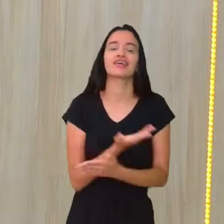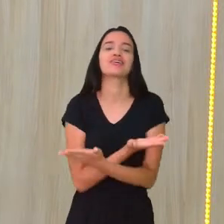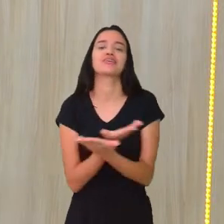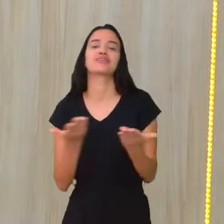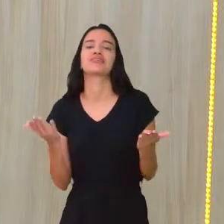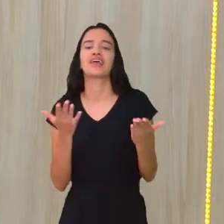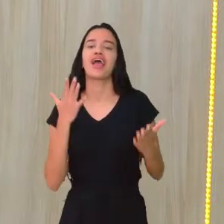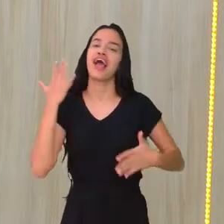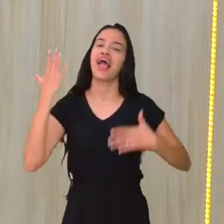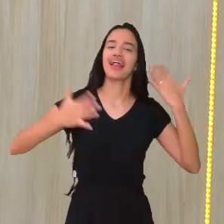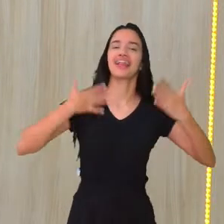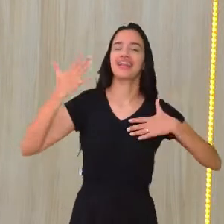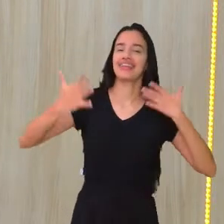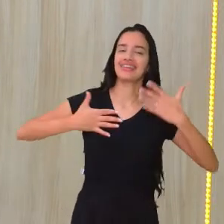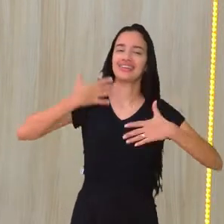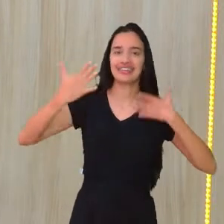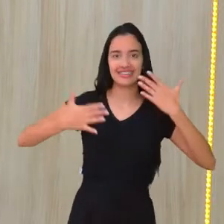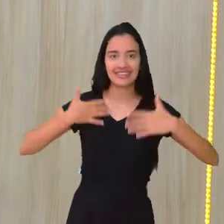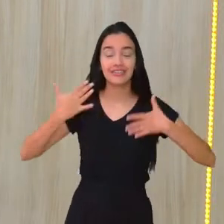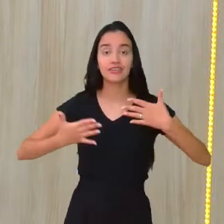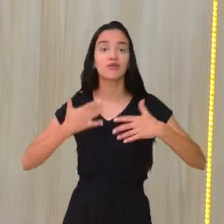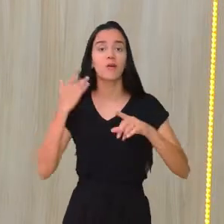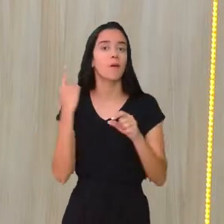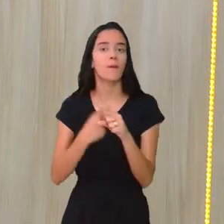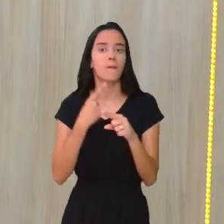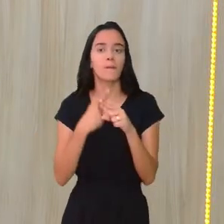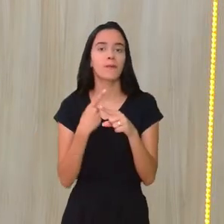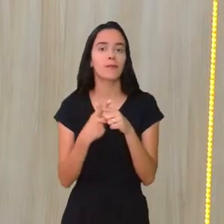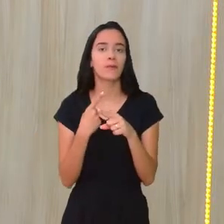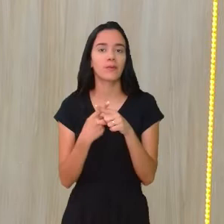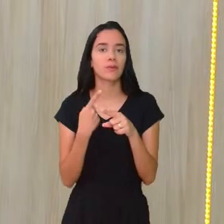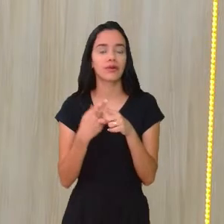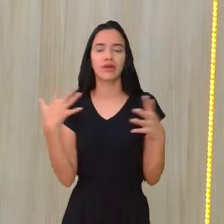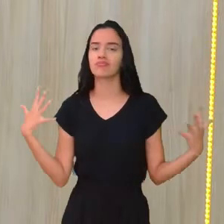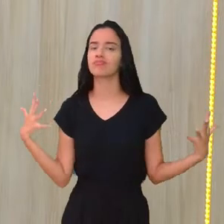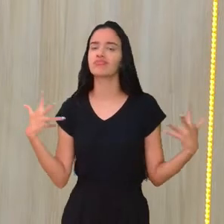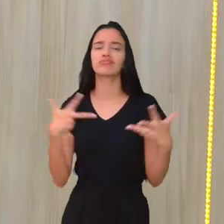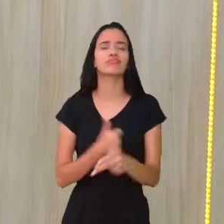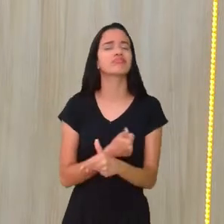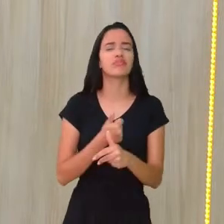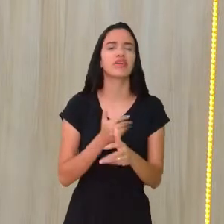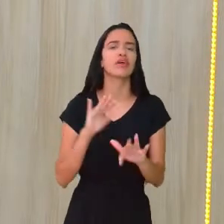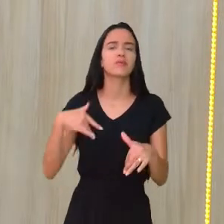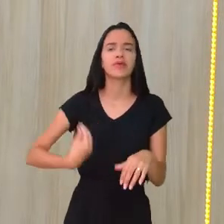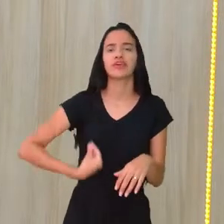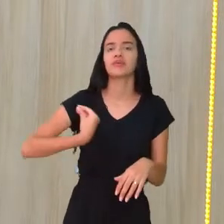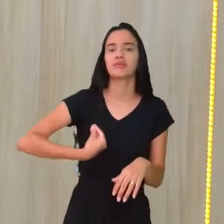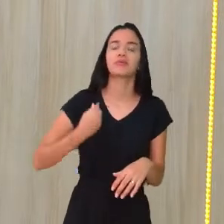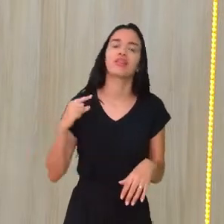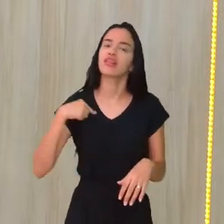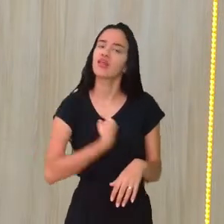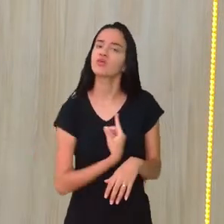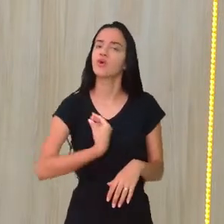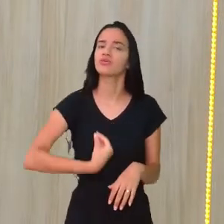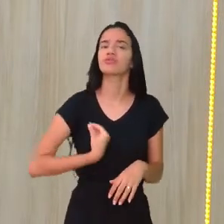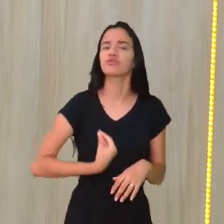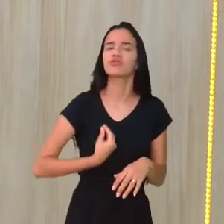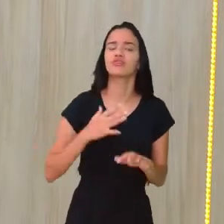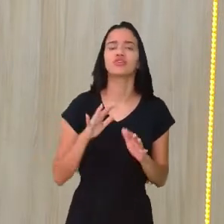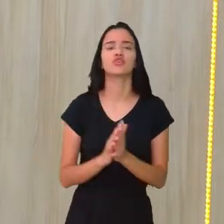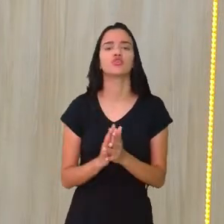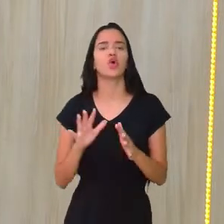é uma alegria muito grande. Não é? Porque é um privilégio, minha gente, poder vivenciar a nossa vida com todos